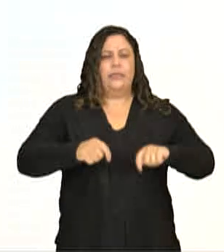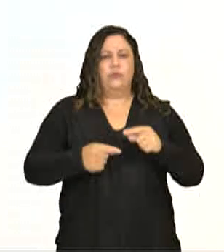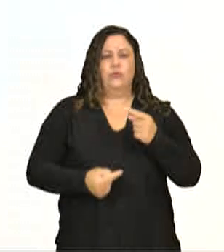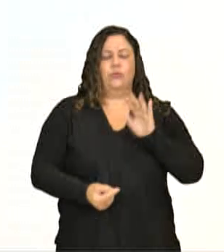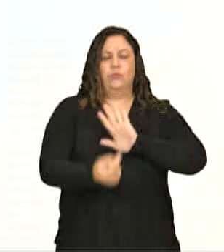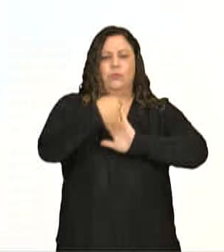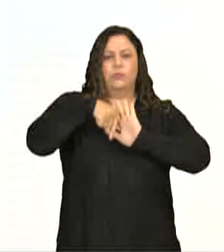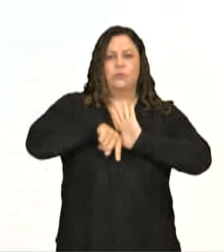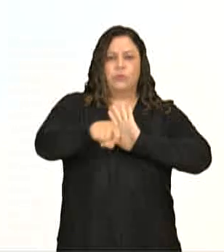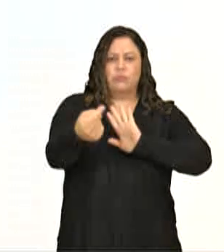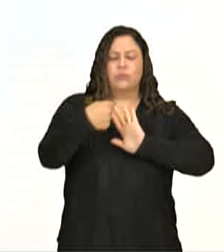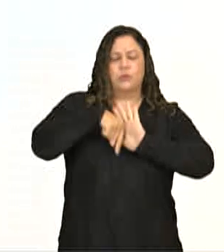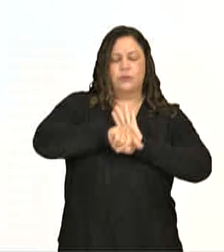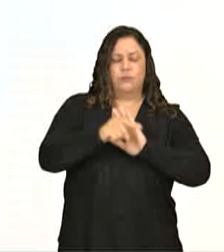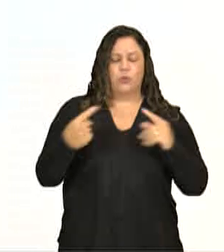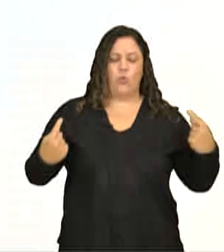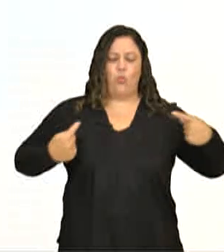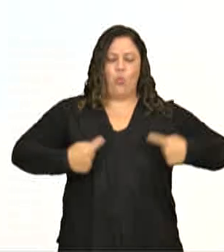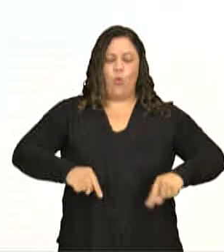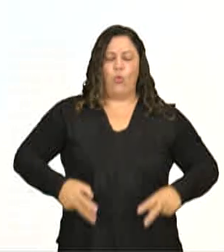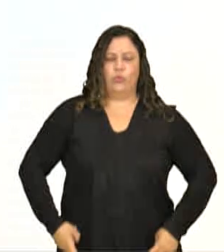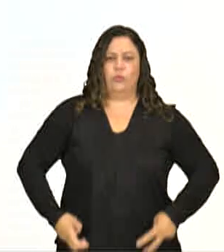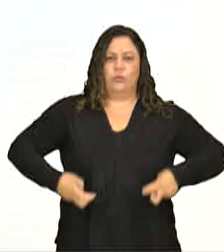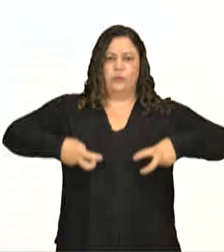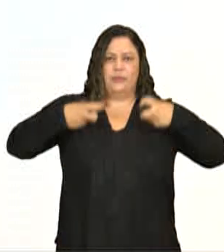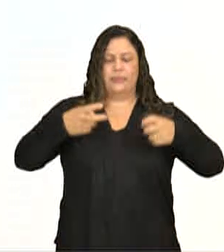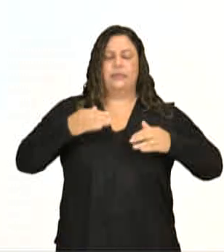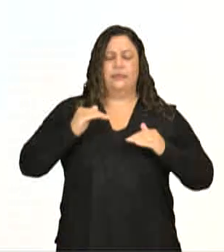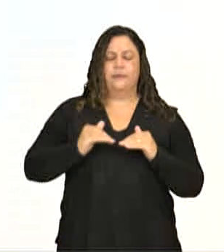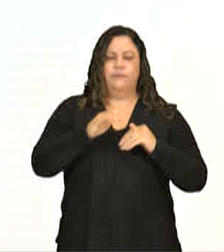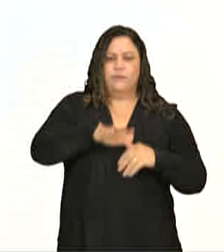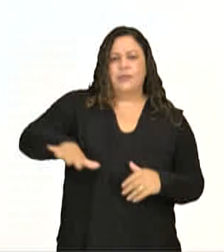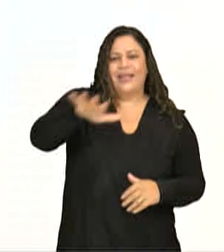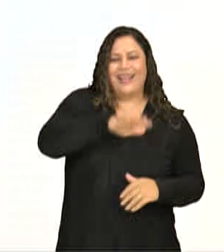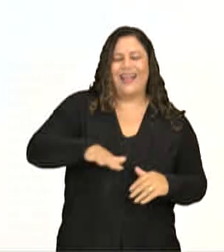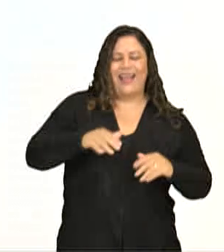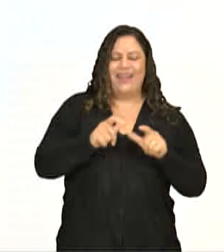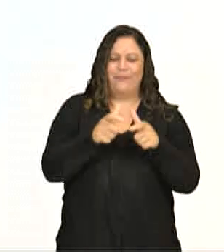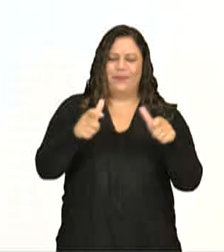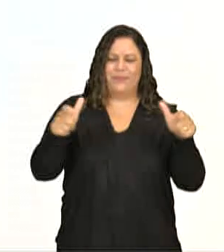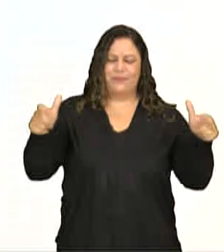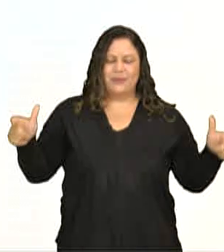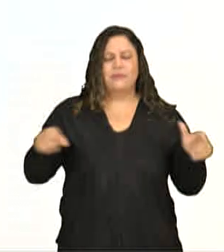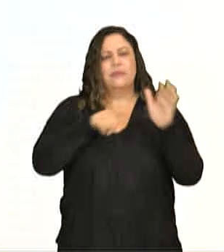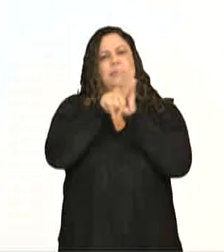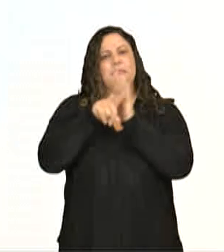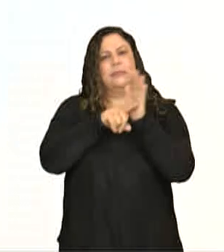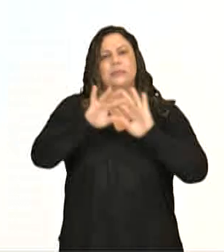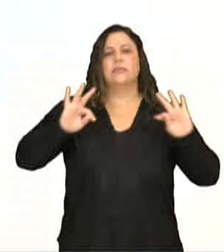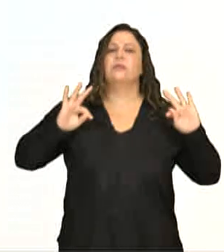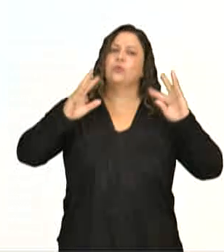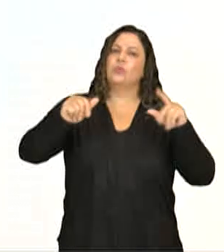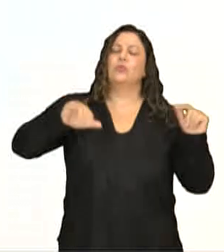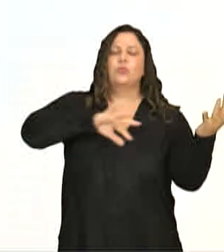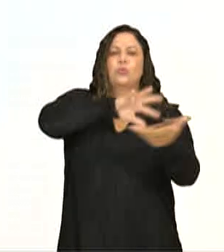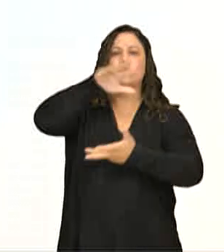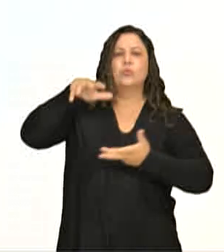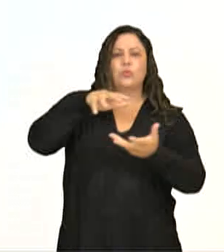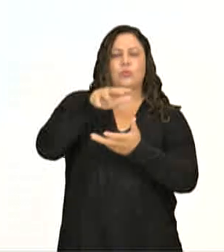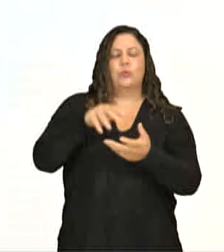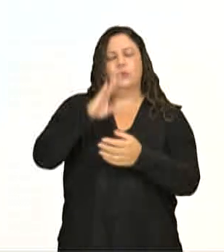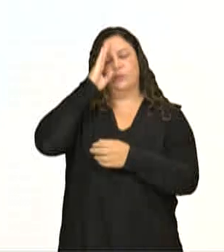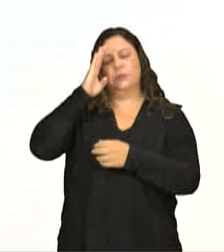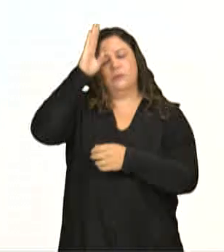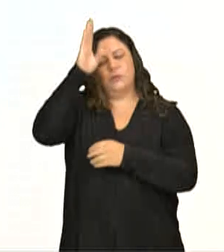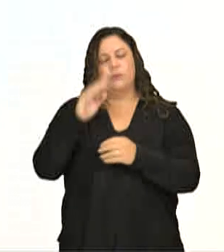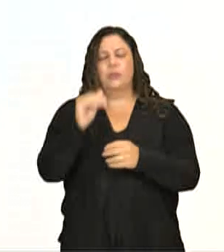para combater o câncer são uma área crescente de pesquisa para cientistas do mundo em todo, inclusive do Brasil. Agora, uma equipe de pesquisadores